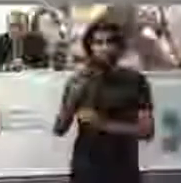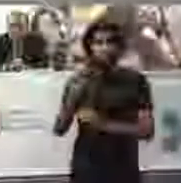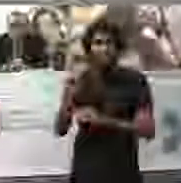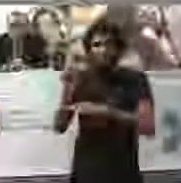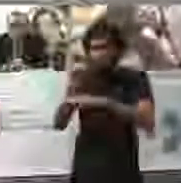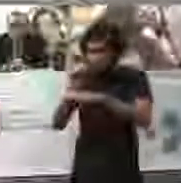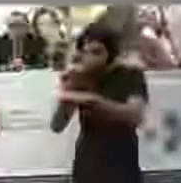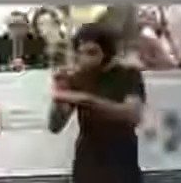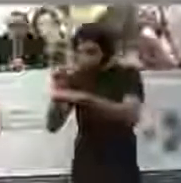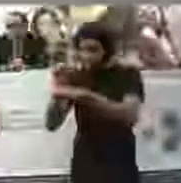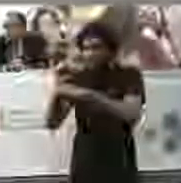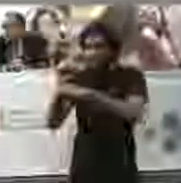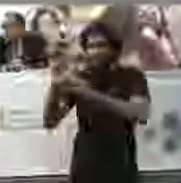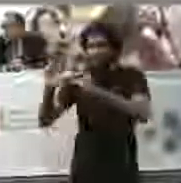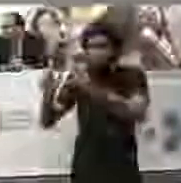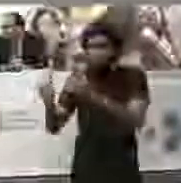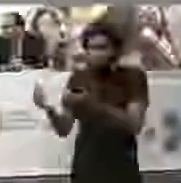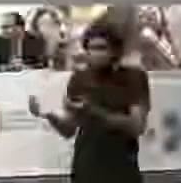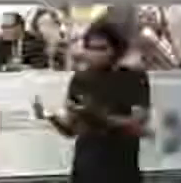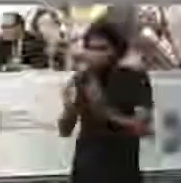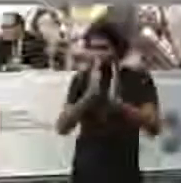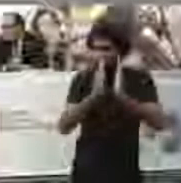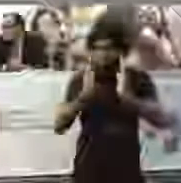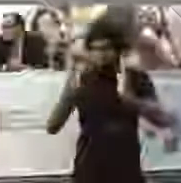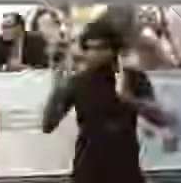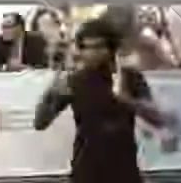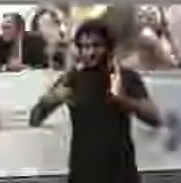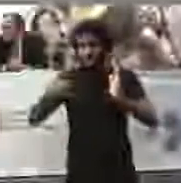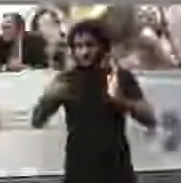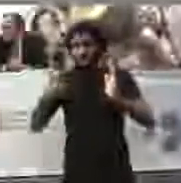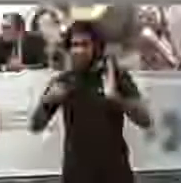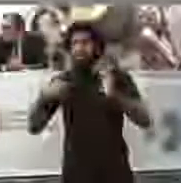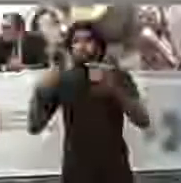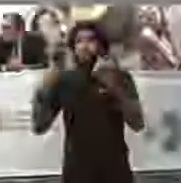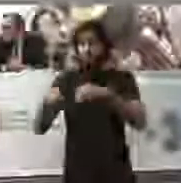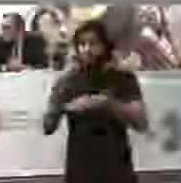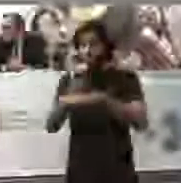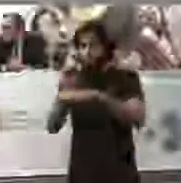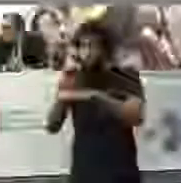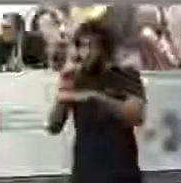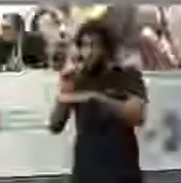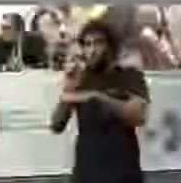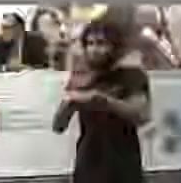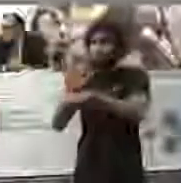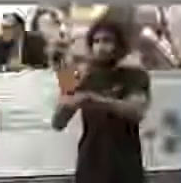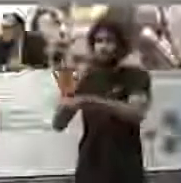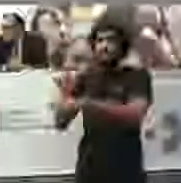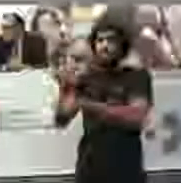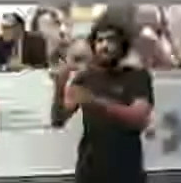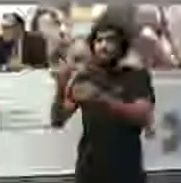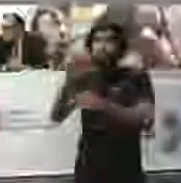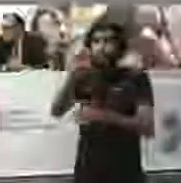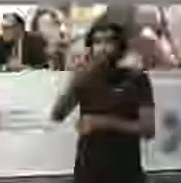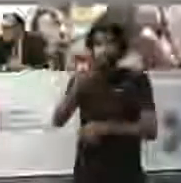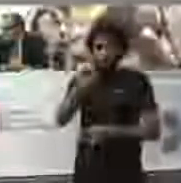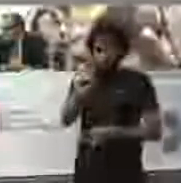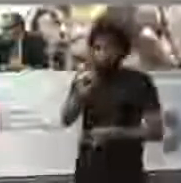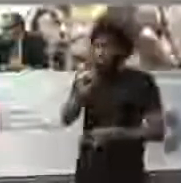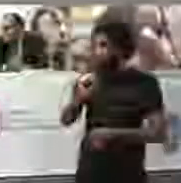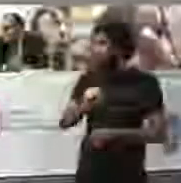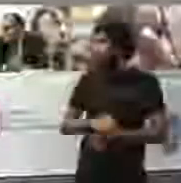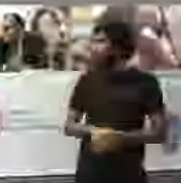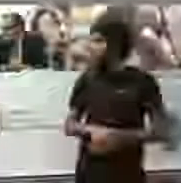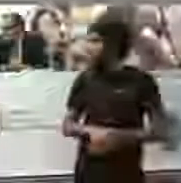todos os ciclos de vida tem que ser cuidados pelo sistema único de saúde nós costumamos dizer